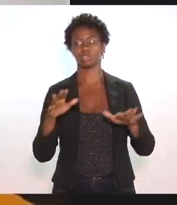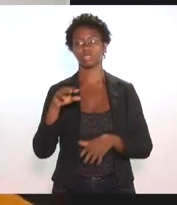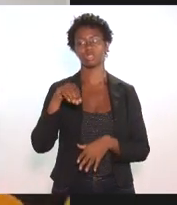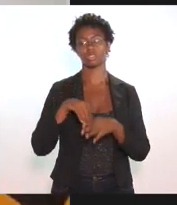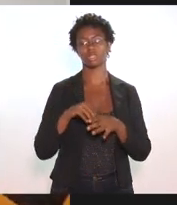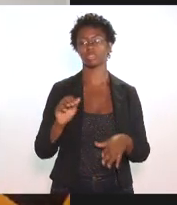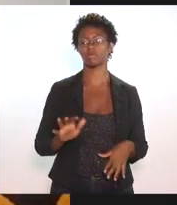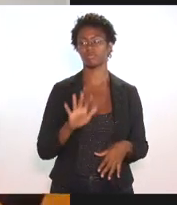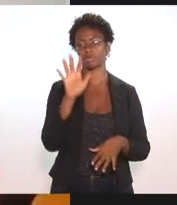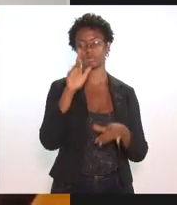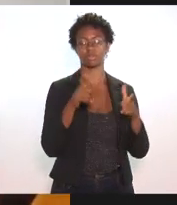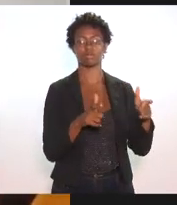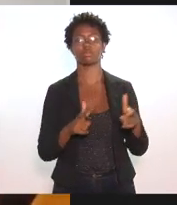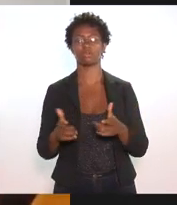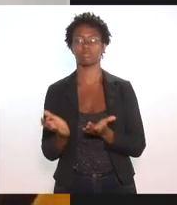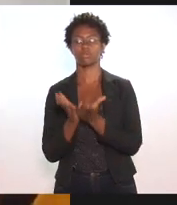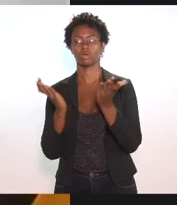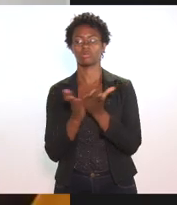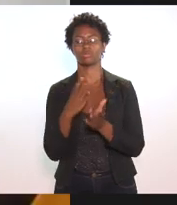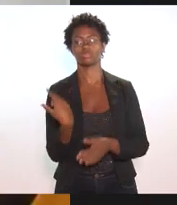periferias, e nós aqui, enquanto